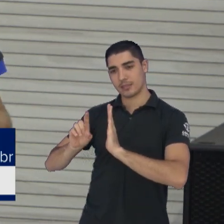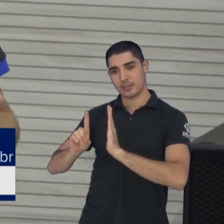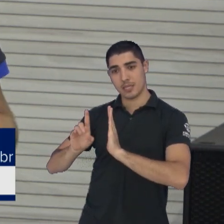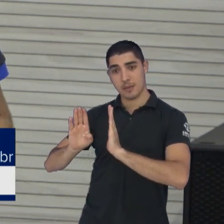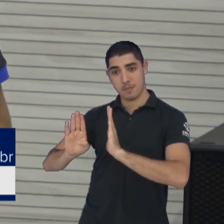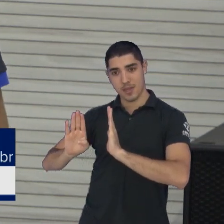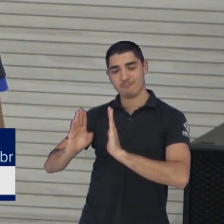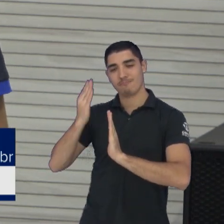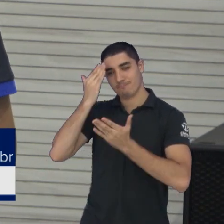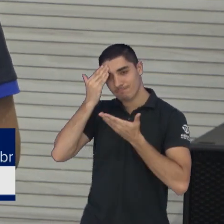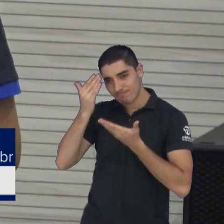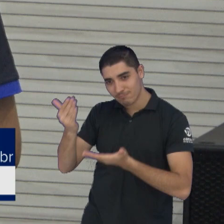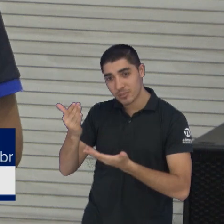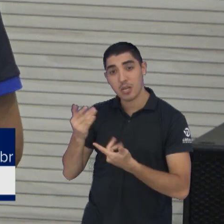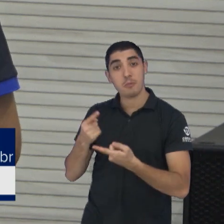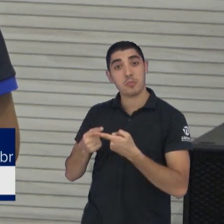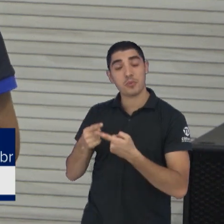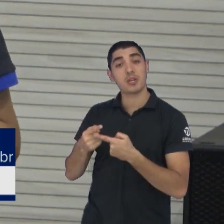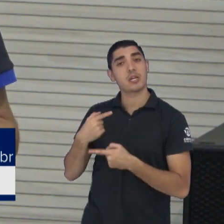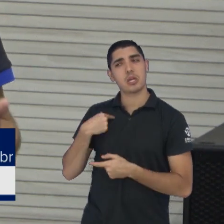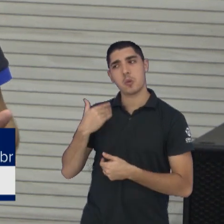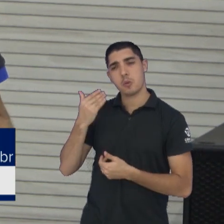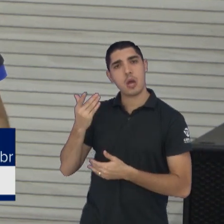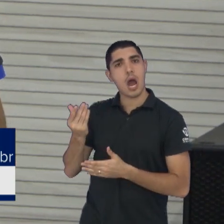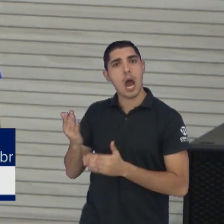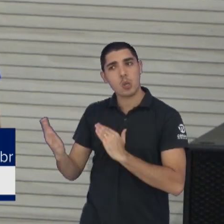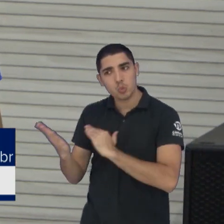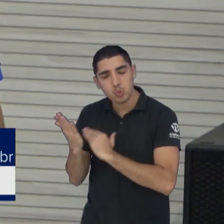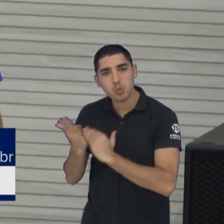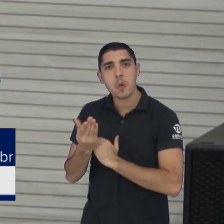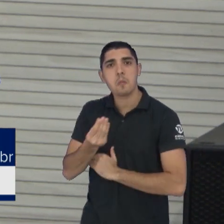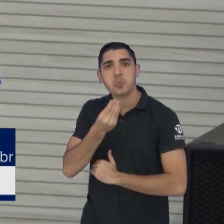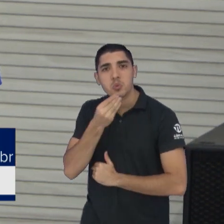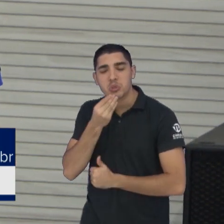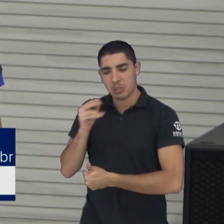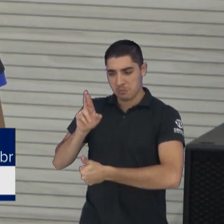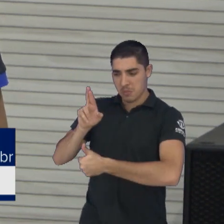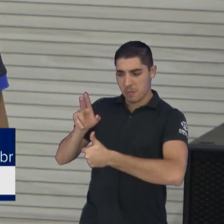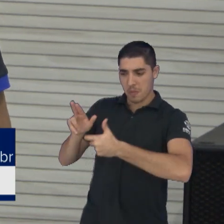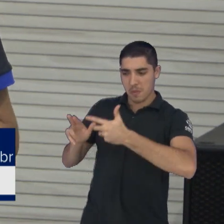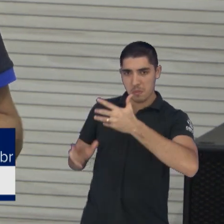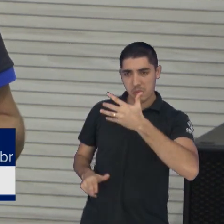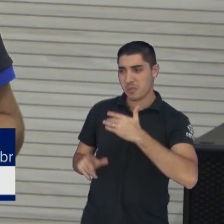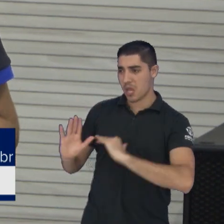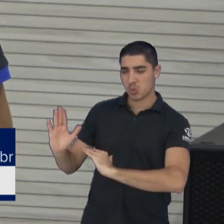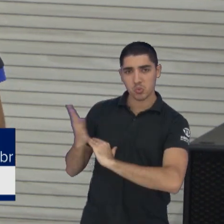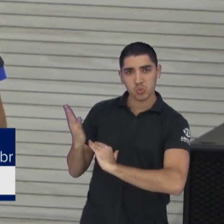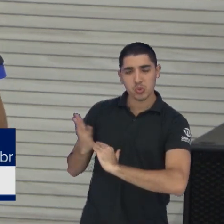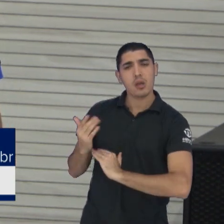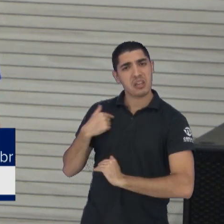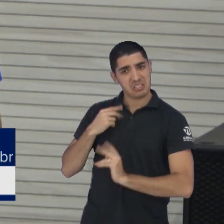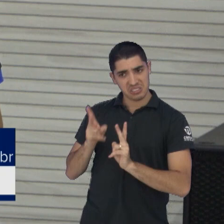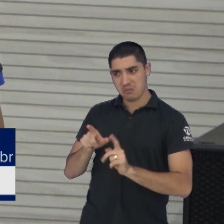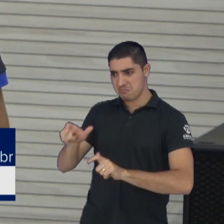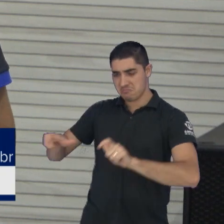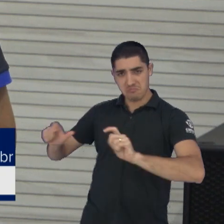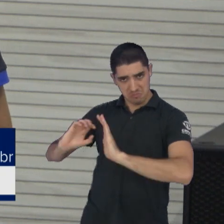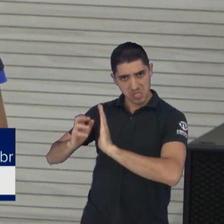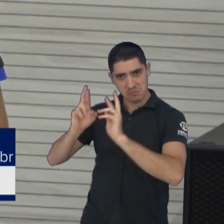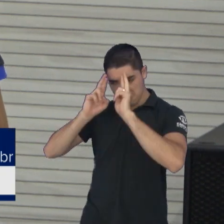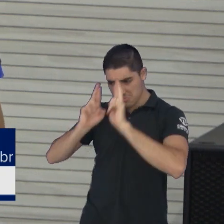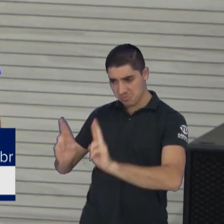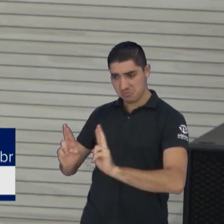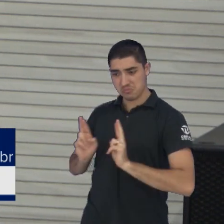as oportunidades que tive, por todos os momentos que vivi lá dentro, sempre fui muito respeitado. E